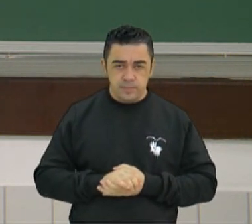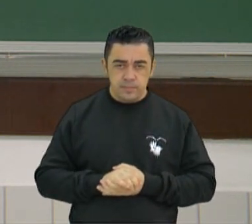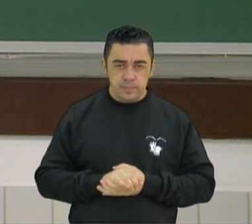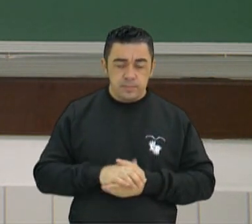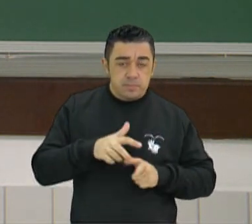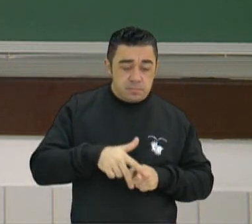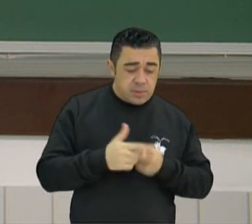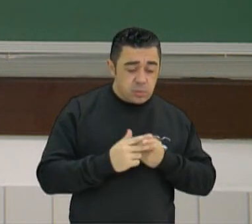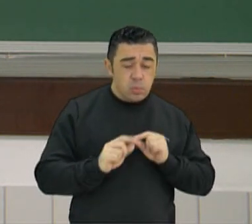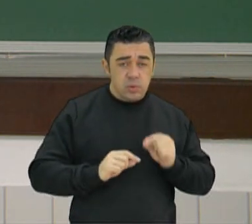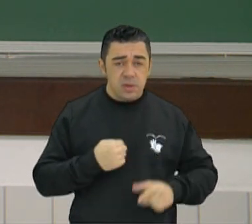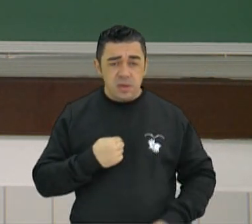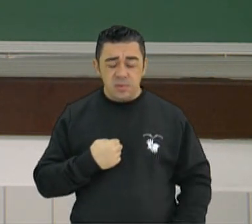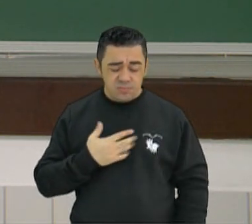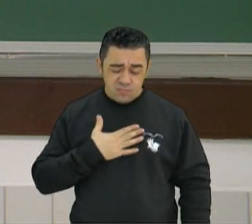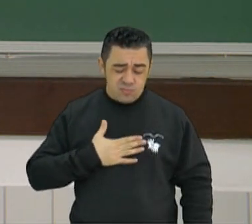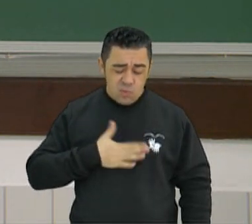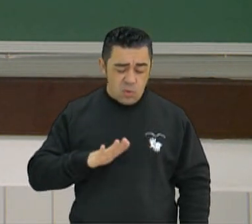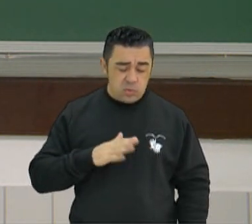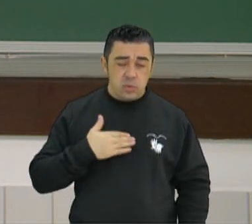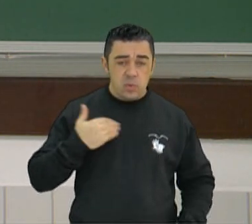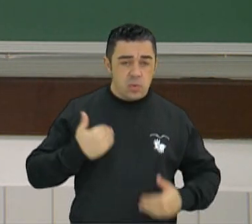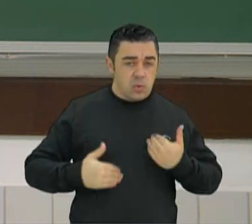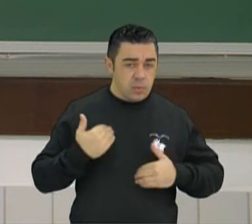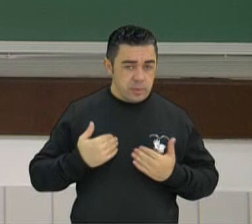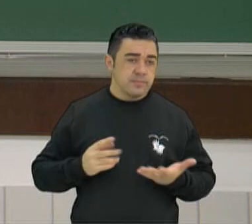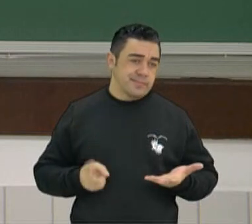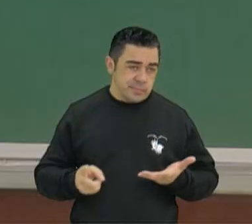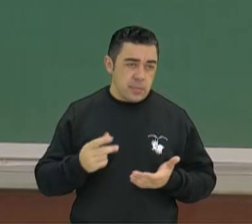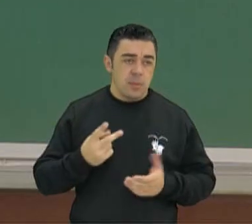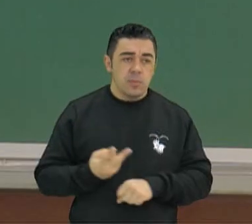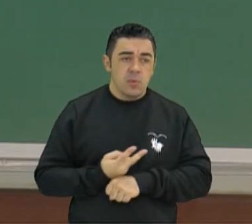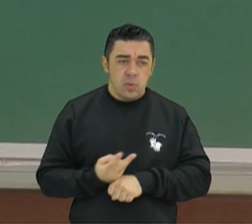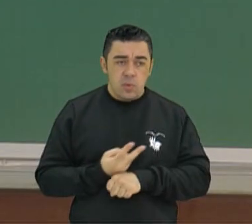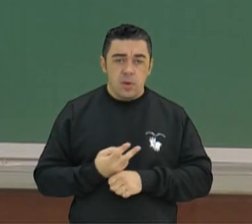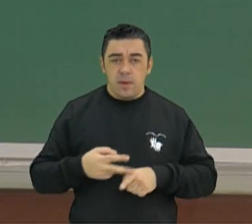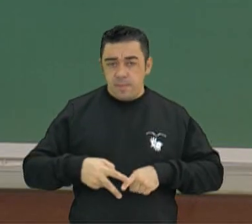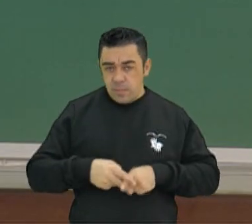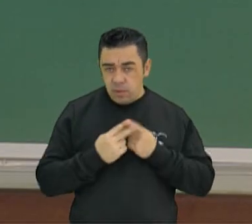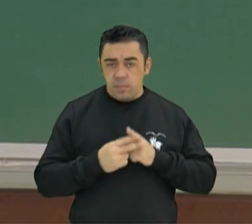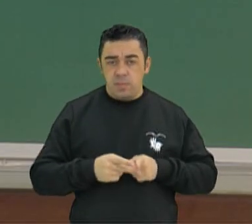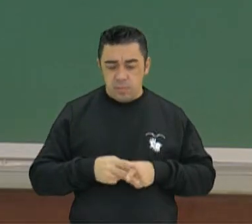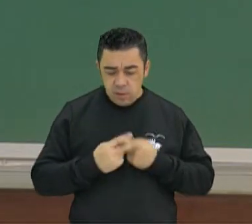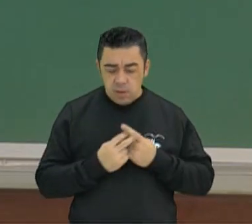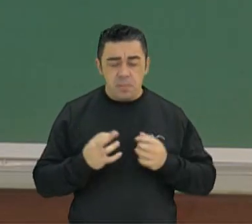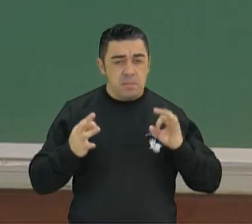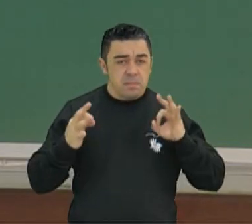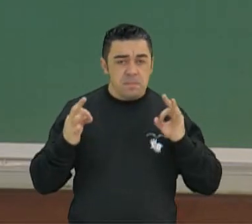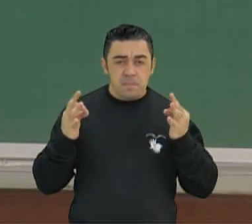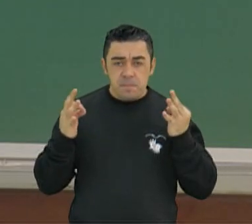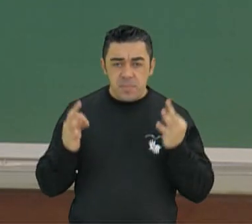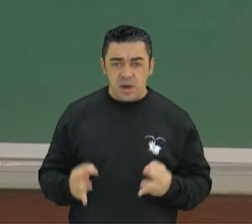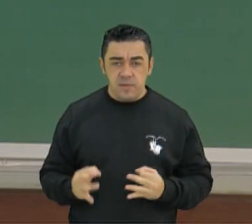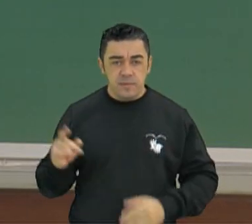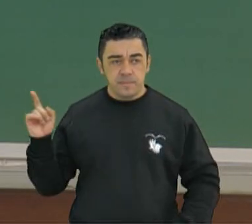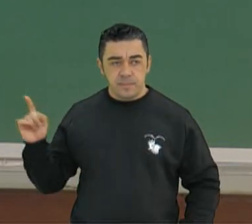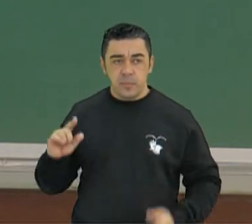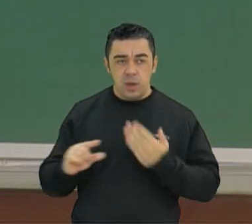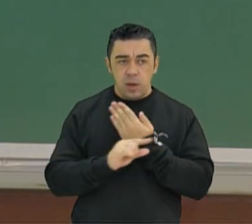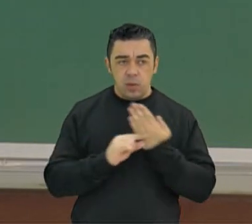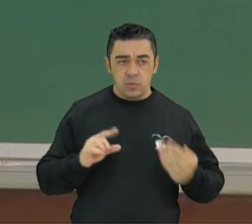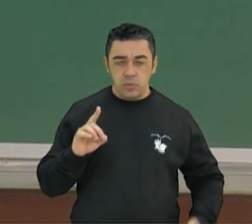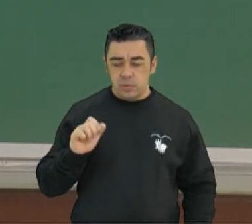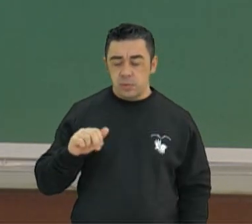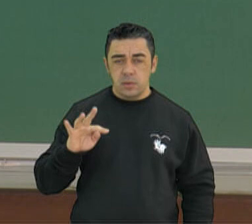Manutenção da insatisfação com o próprio corpo para sempre buscar um aperfeiçoamento, a perfeição. Então, essa citação de Dantas, ainda